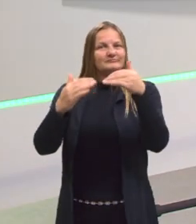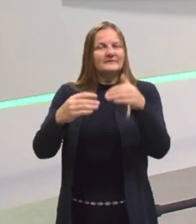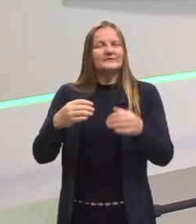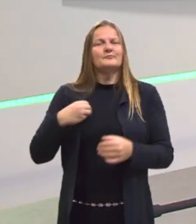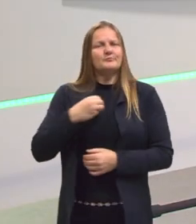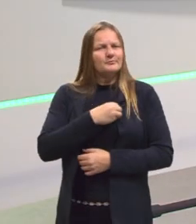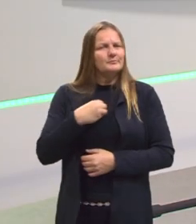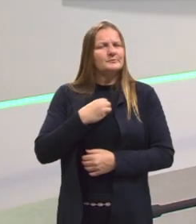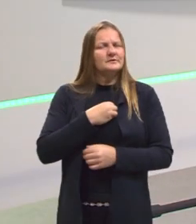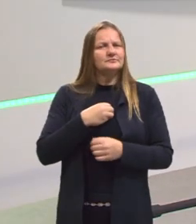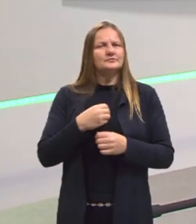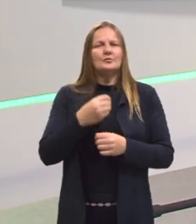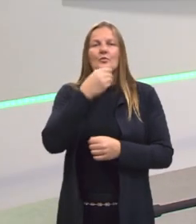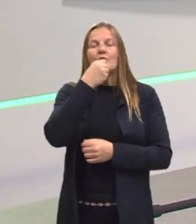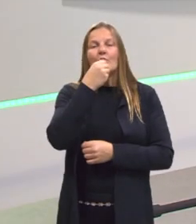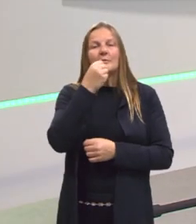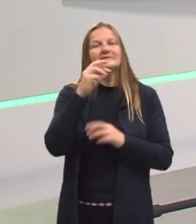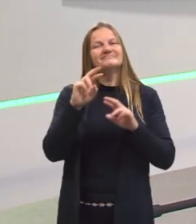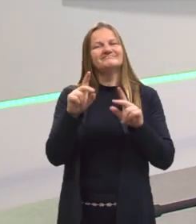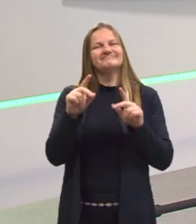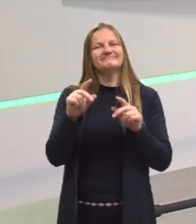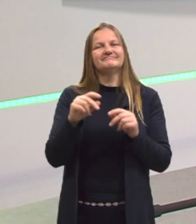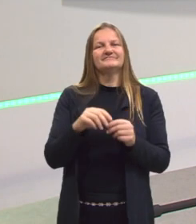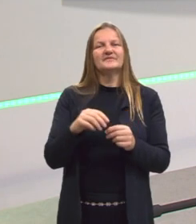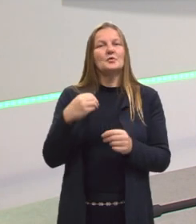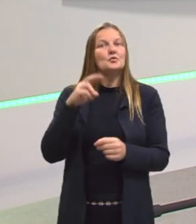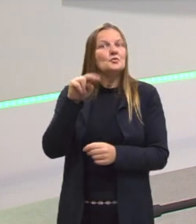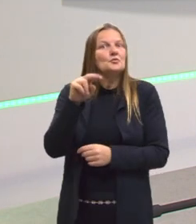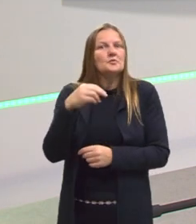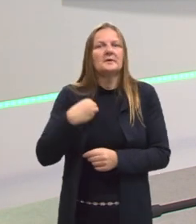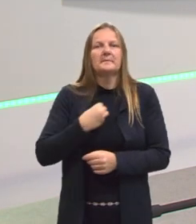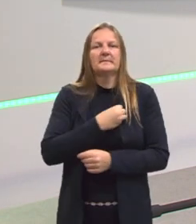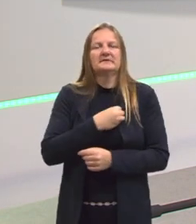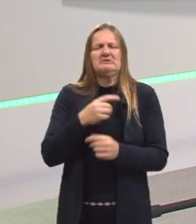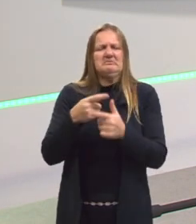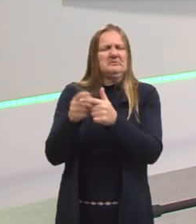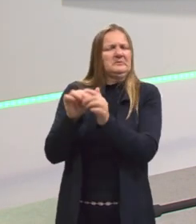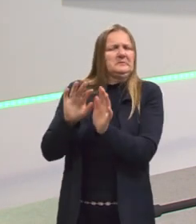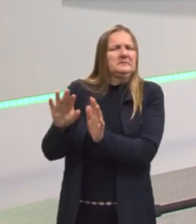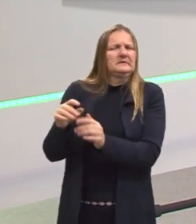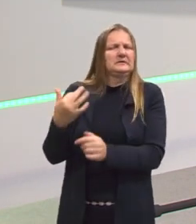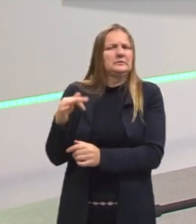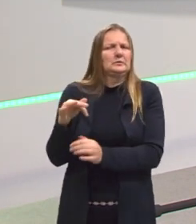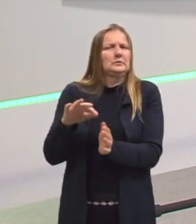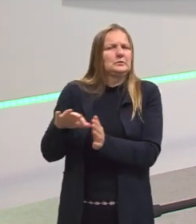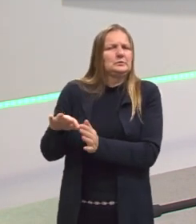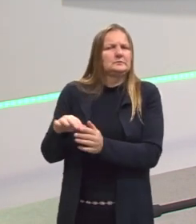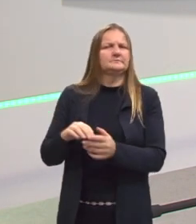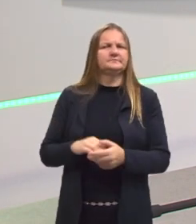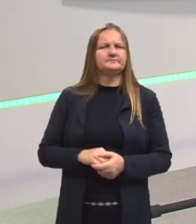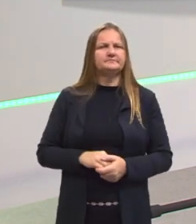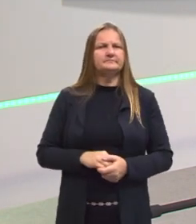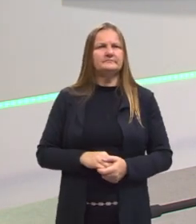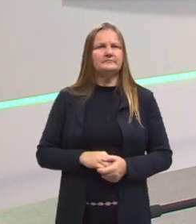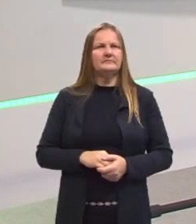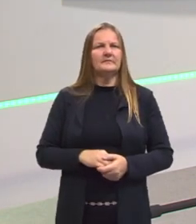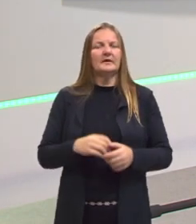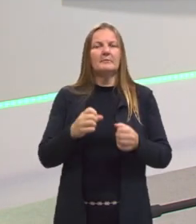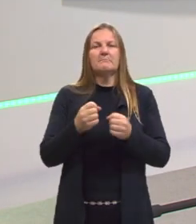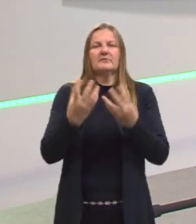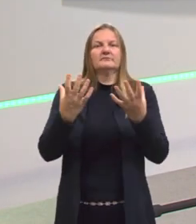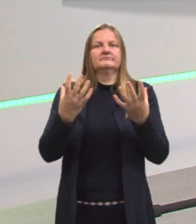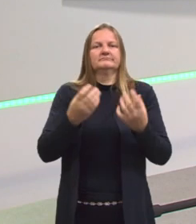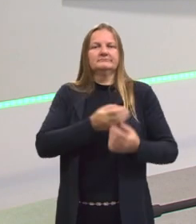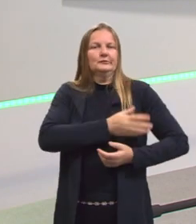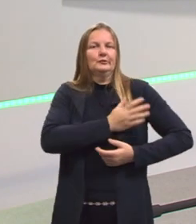ela vai no médico muitas vezes o homem né não vai no médico disse que não tem problema uma dor comum Tô sentindo uma dor no peito uma dor comum quando